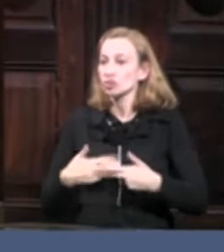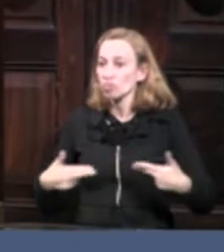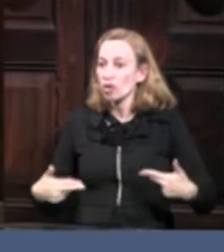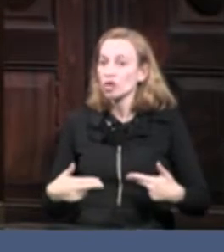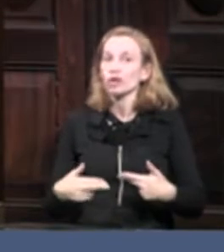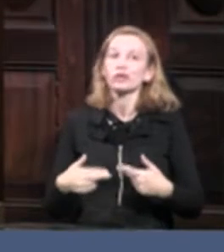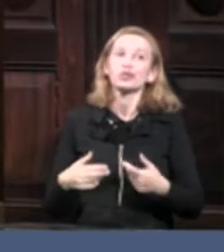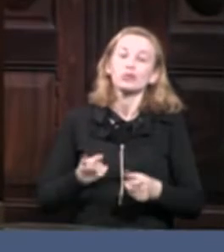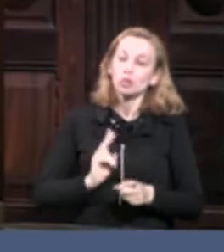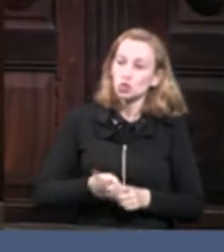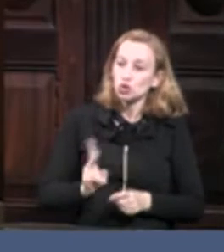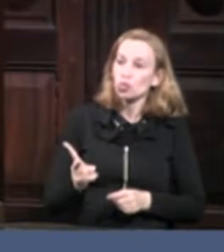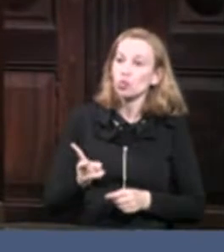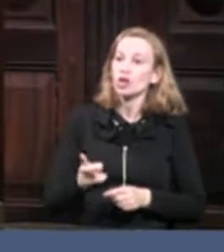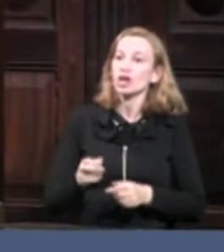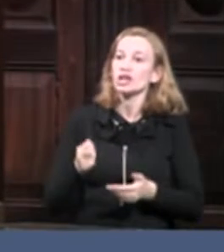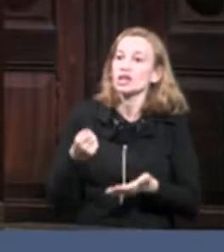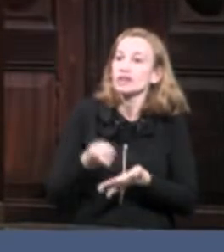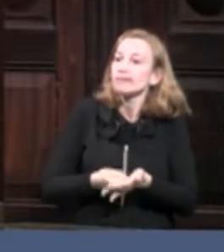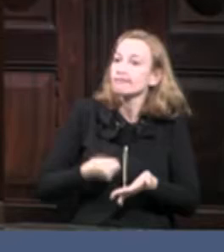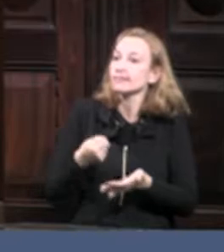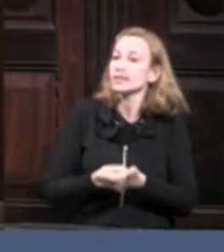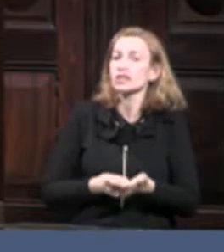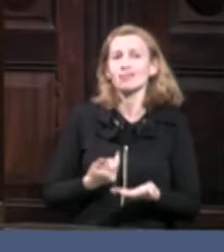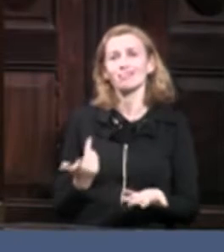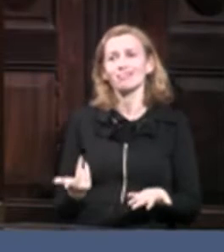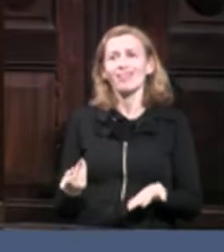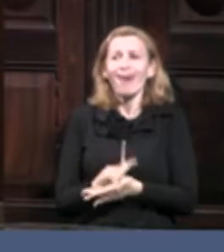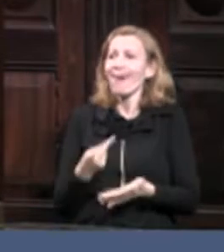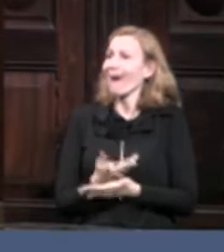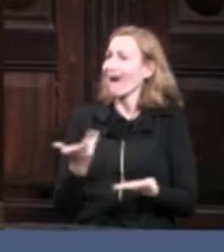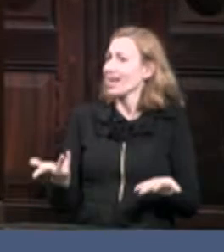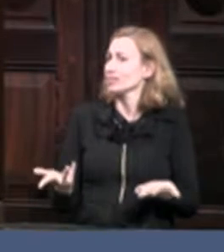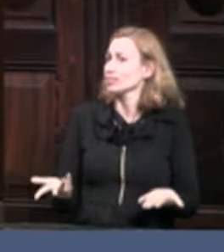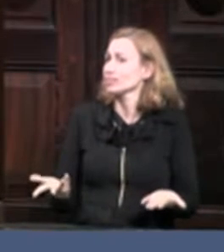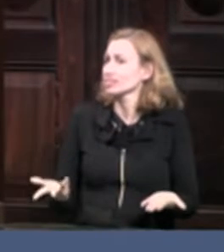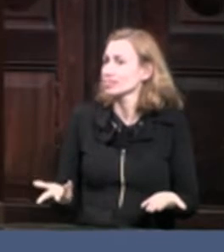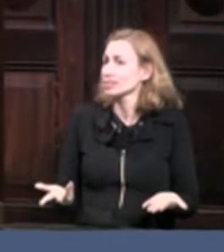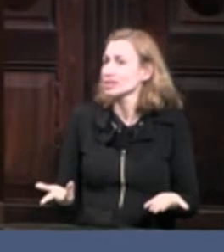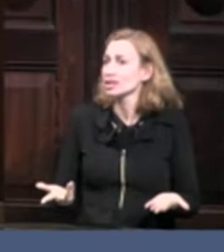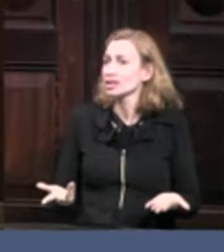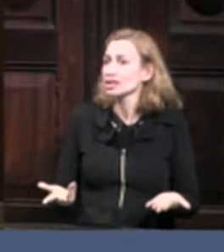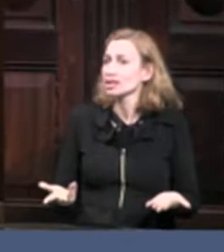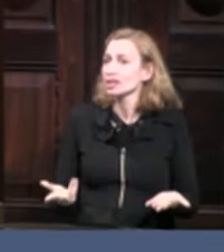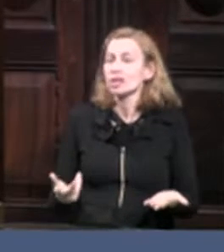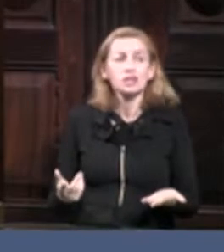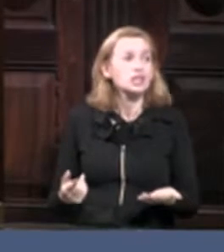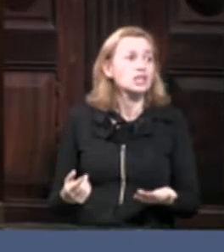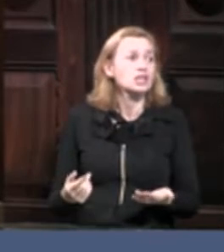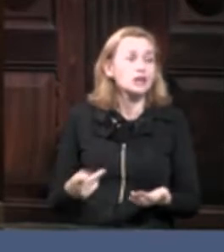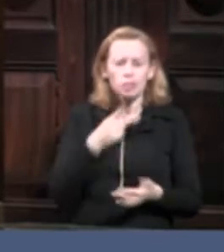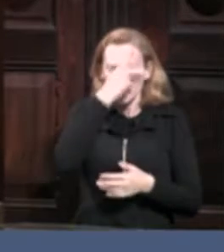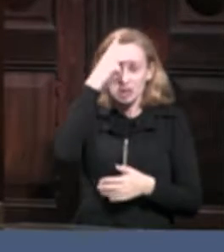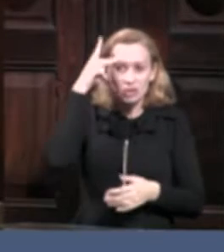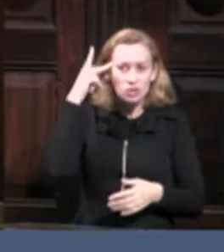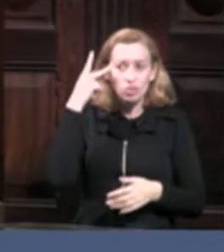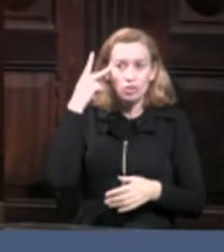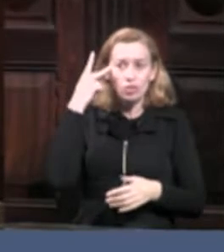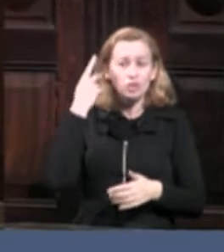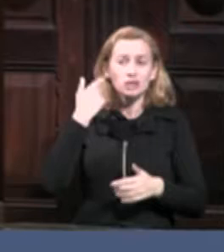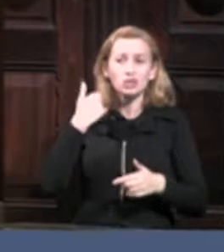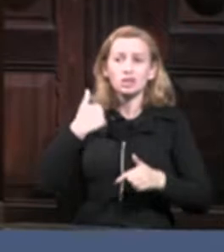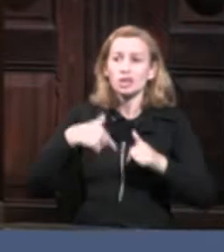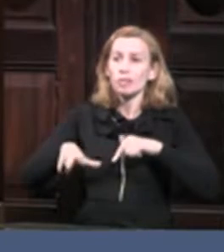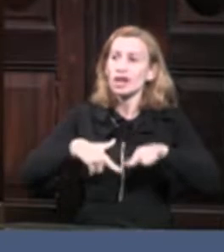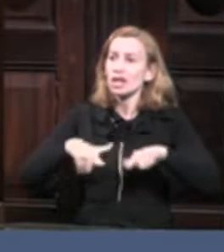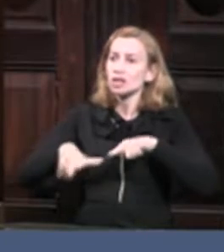legislação. Isso é absolutamente inaceitável. Tenho repetido, servidor público que se recusa a cumprir a